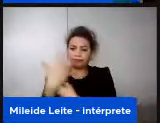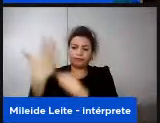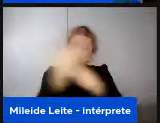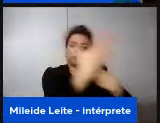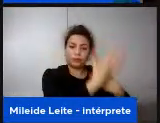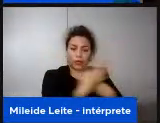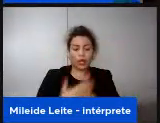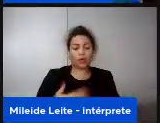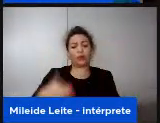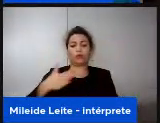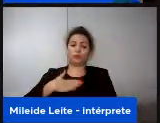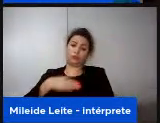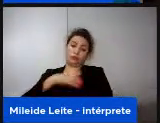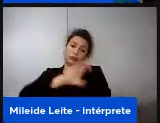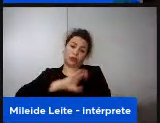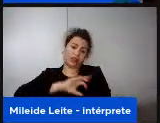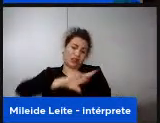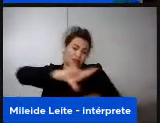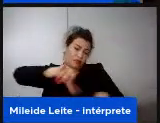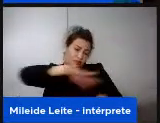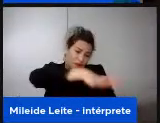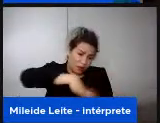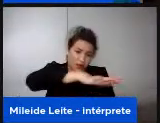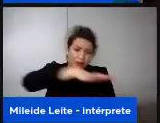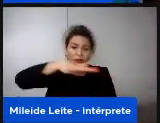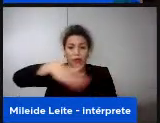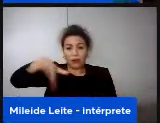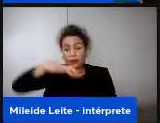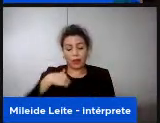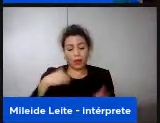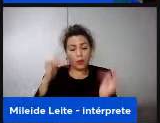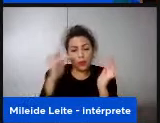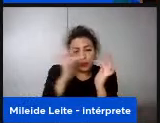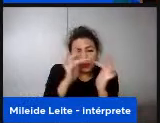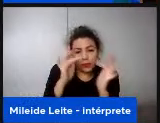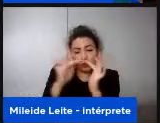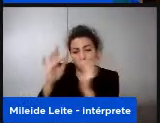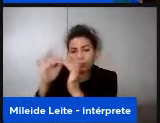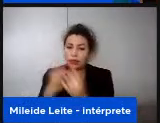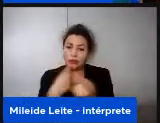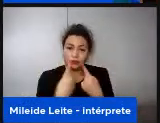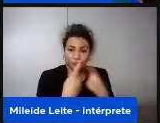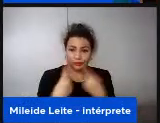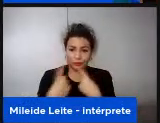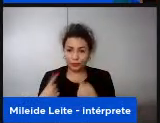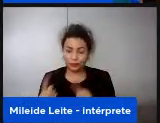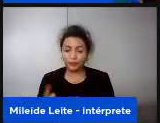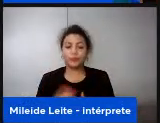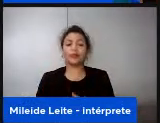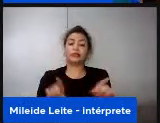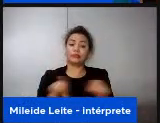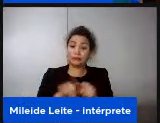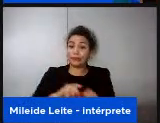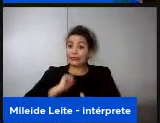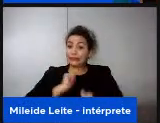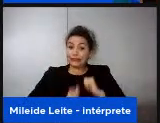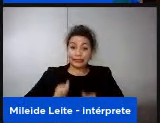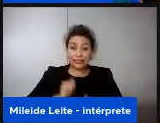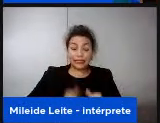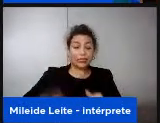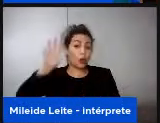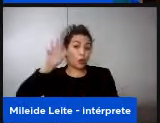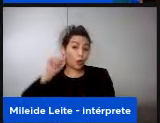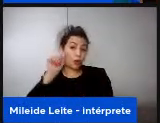os colegas de várias áreas com quem eu tenho oportunidade de dialogar. Certo? Então, também estou ansioso para ouvir aqui a